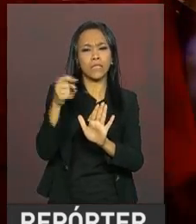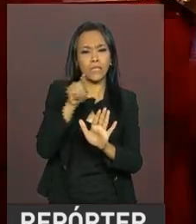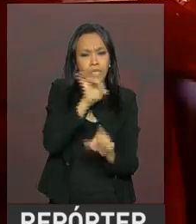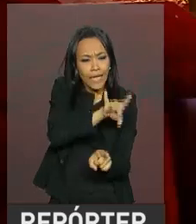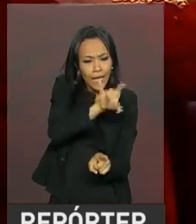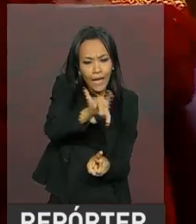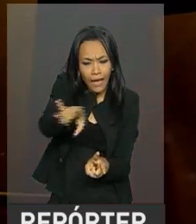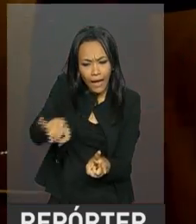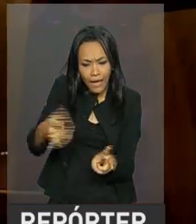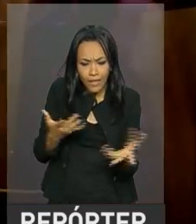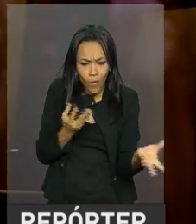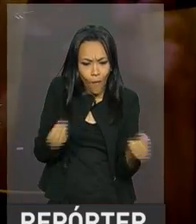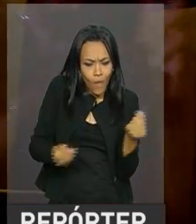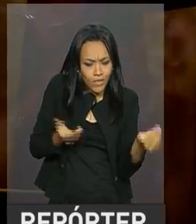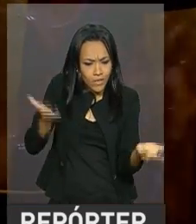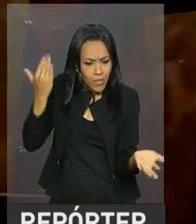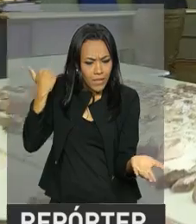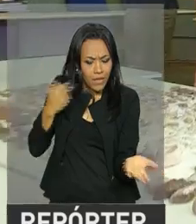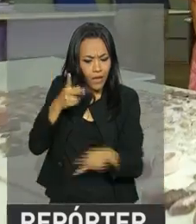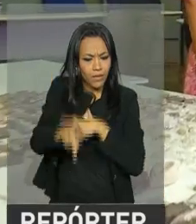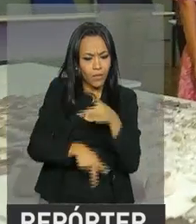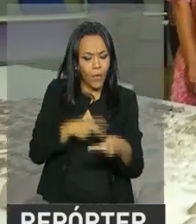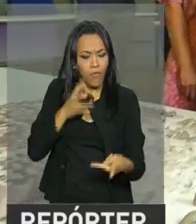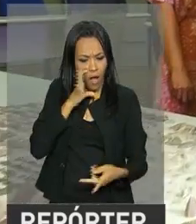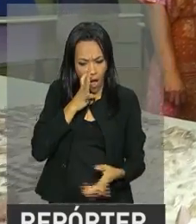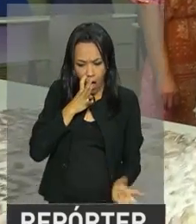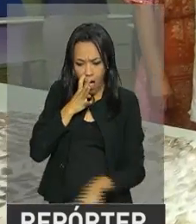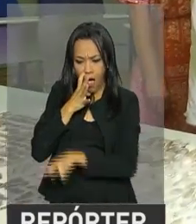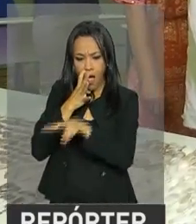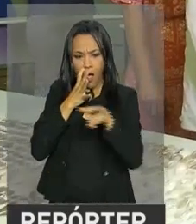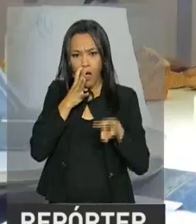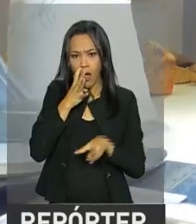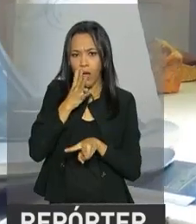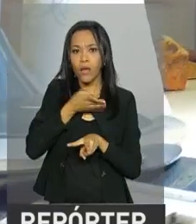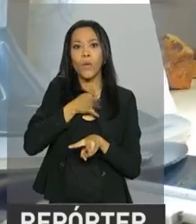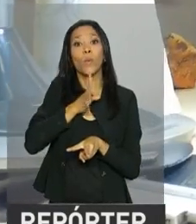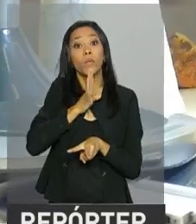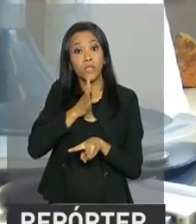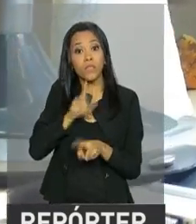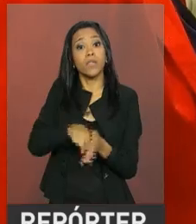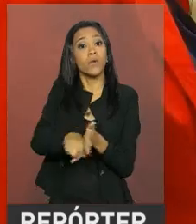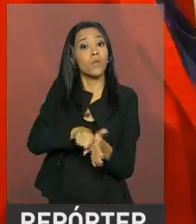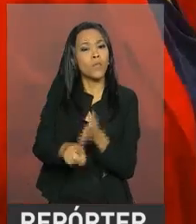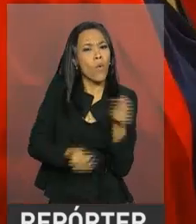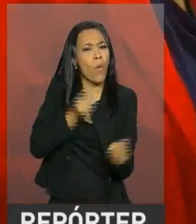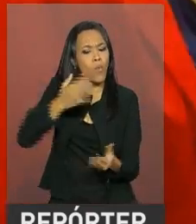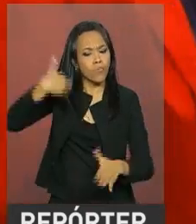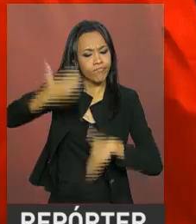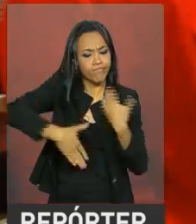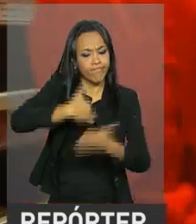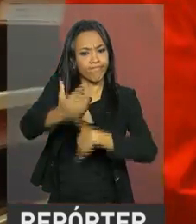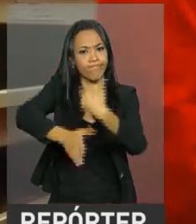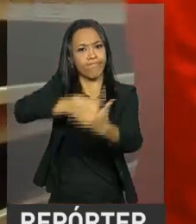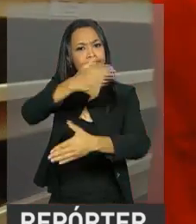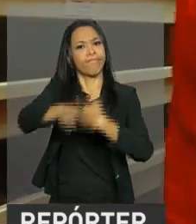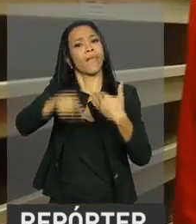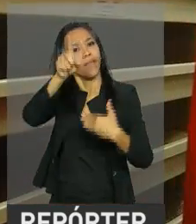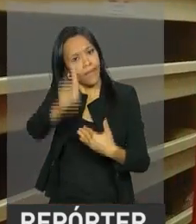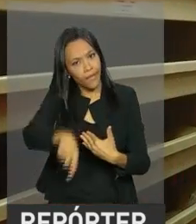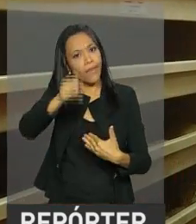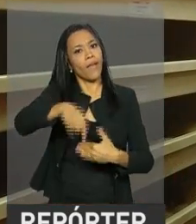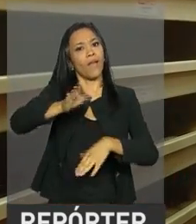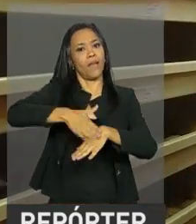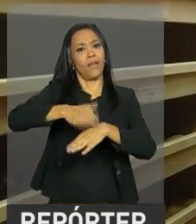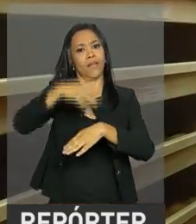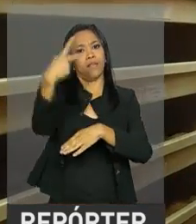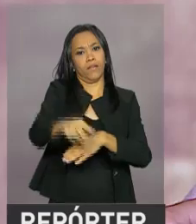deixado pelos povos pré-históricos e o público também pode conhecer os resultados das pesquisas sobre a pré-história que fazem parte do trabalho